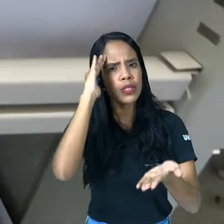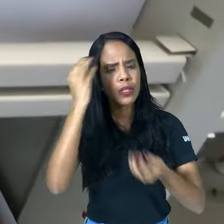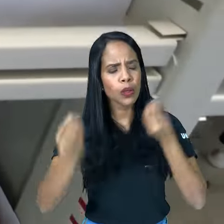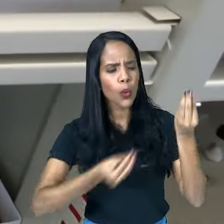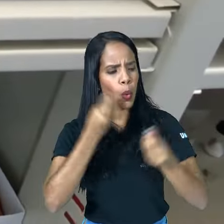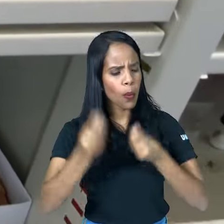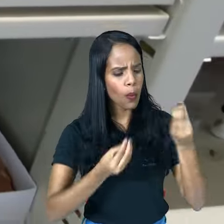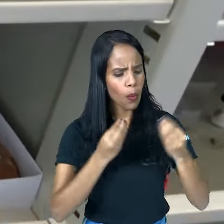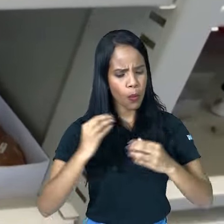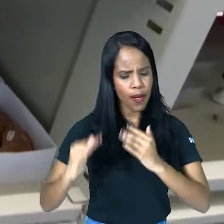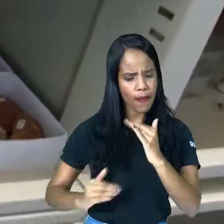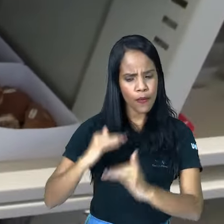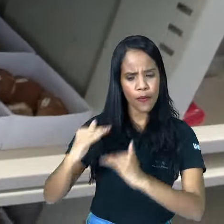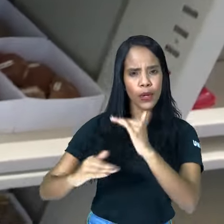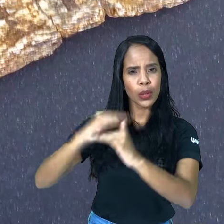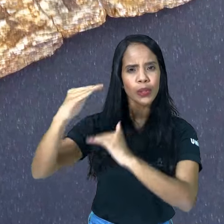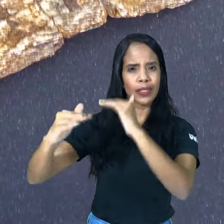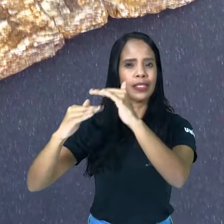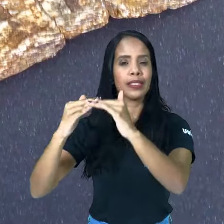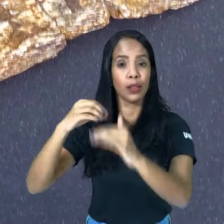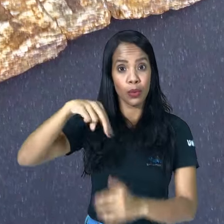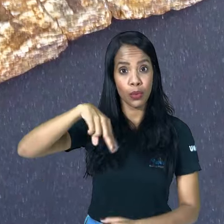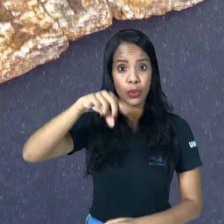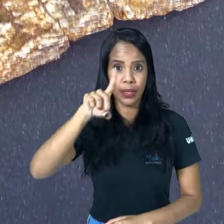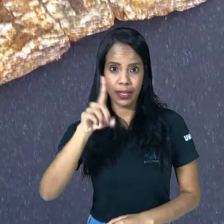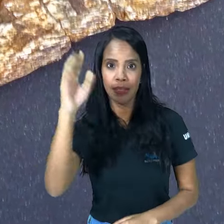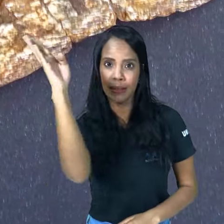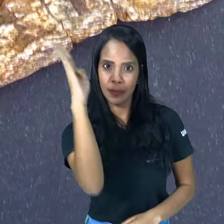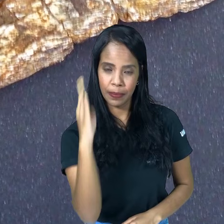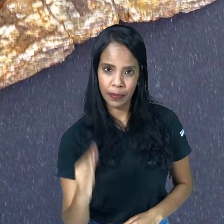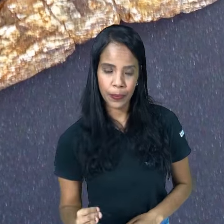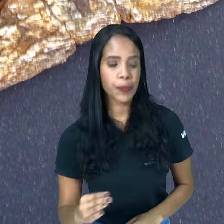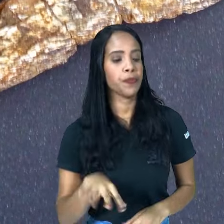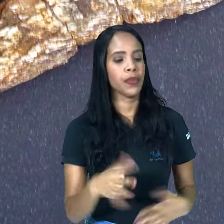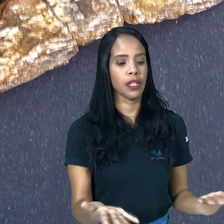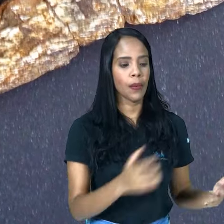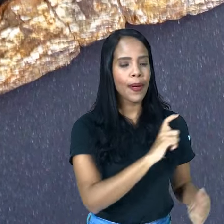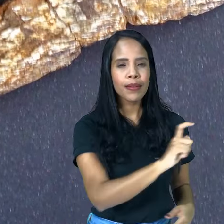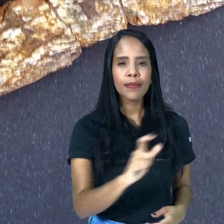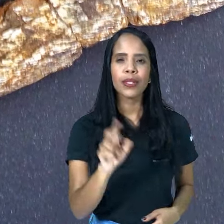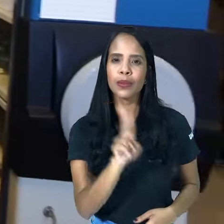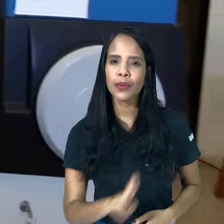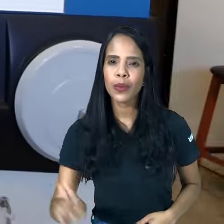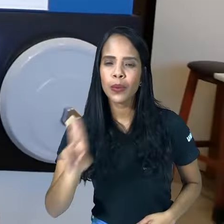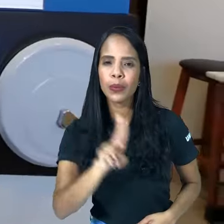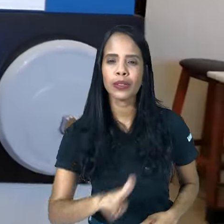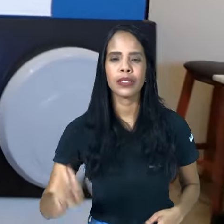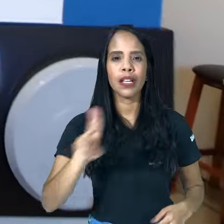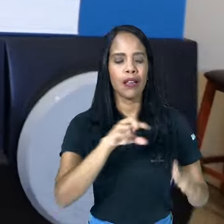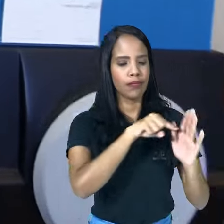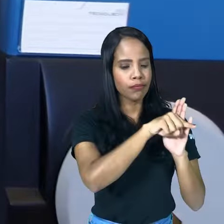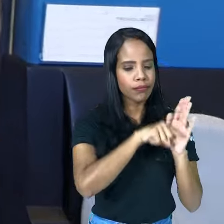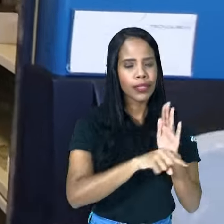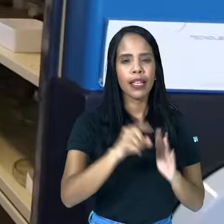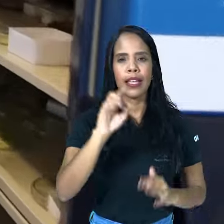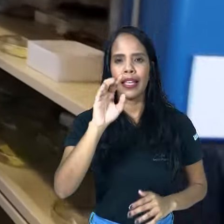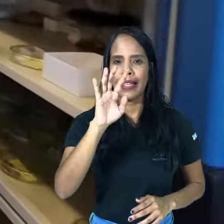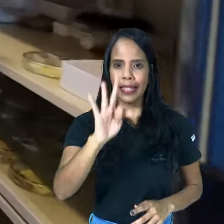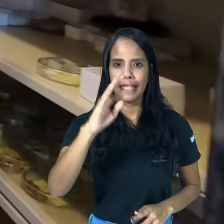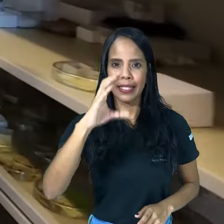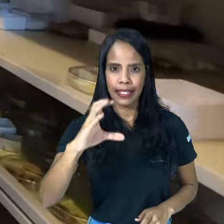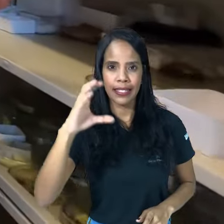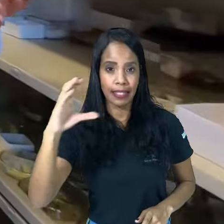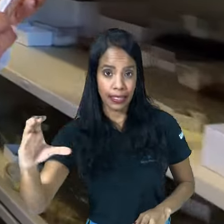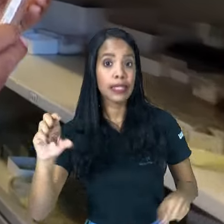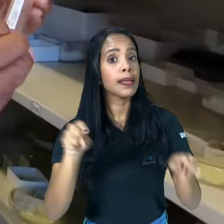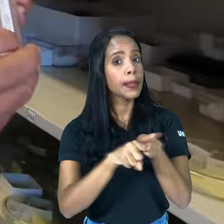Nordeste brasileiro. As peças são utilizadas para trabalhos de conclusão de curso e para divulgação científica. Além da